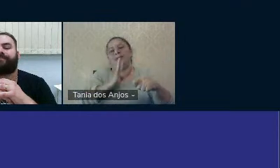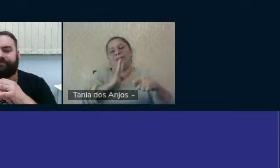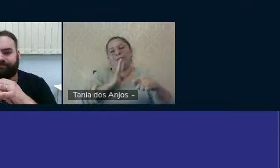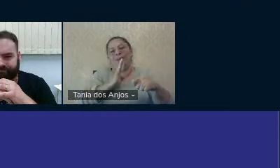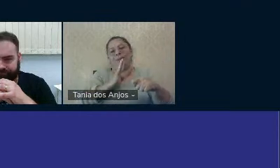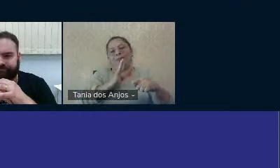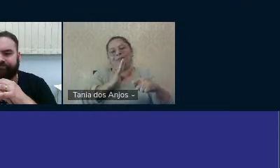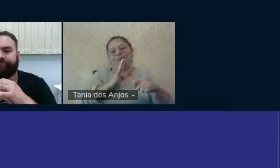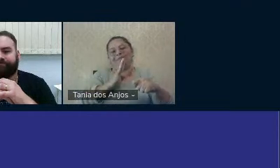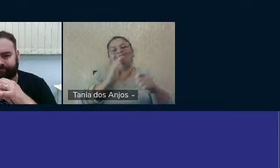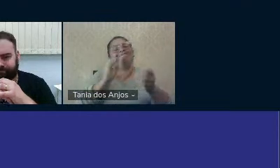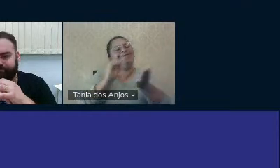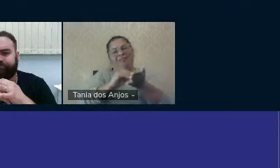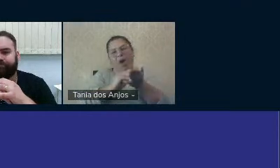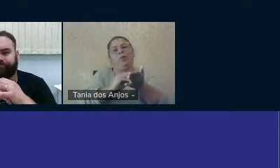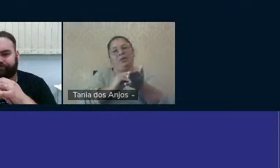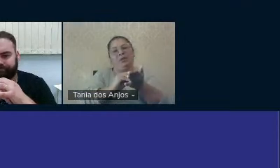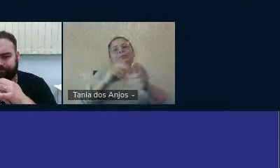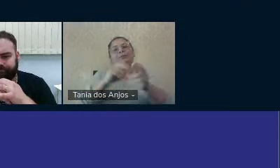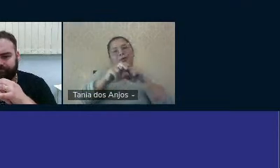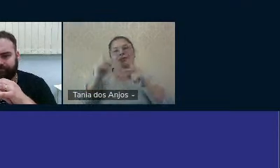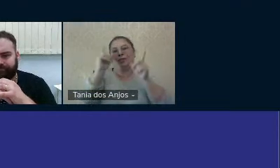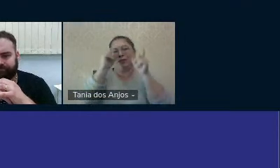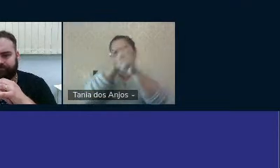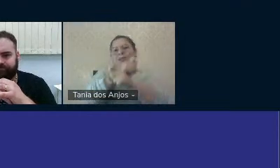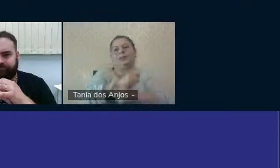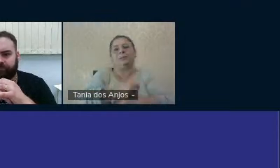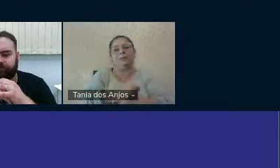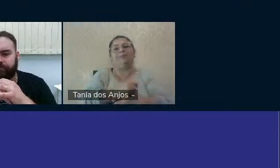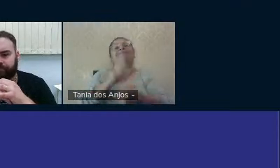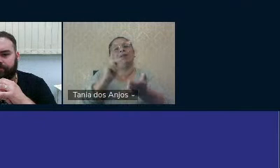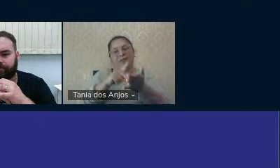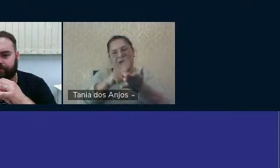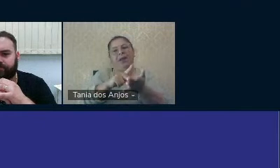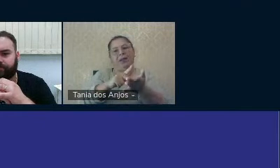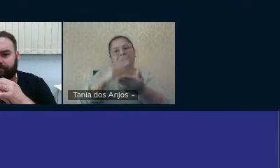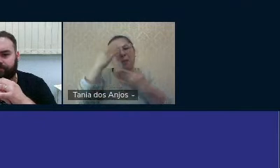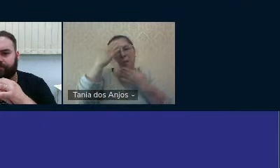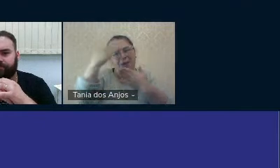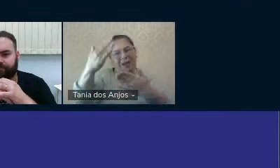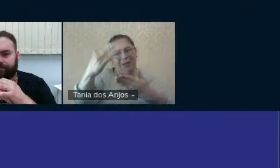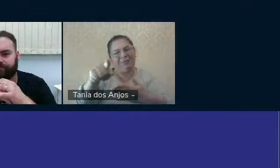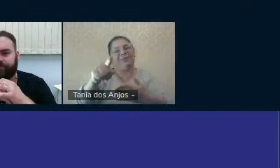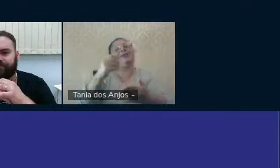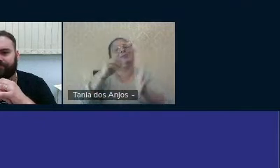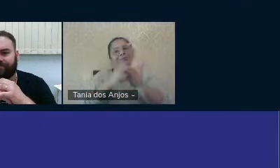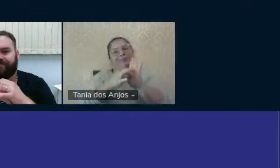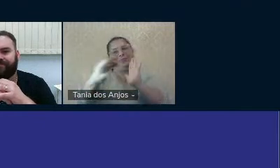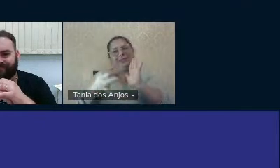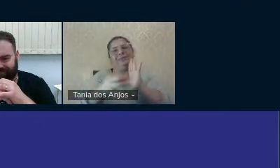falou, eles não têm, fica difícil. É verdade. Obrigada pela sua contribuição.